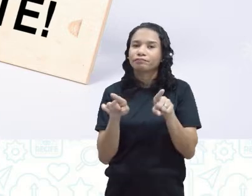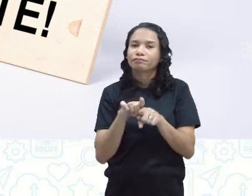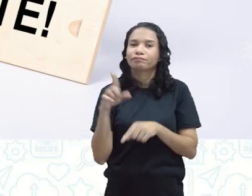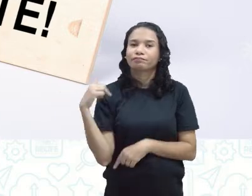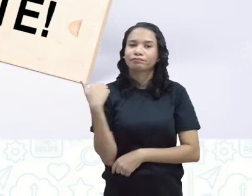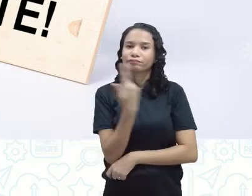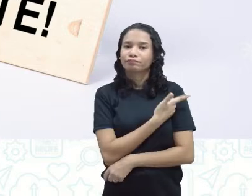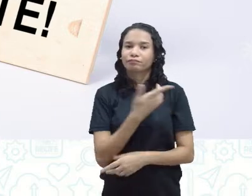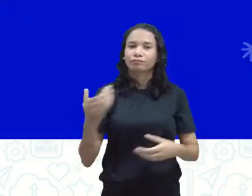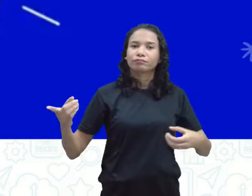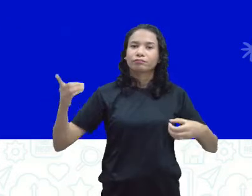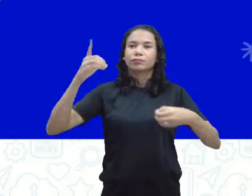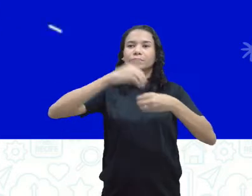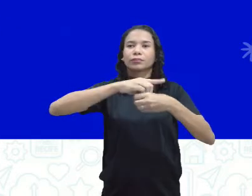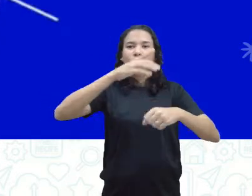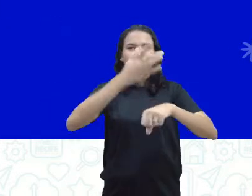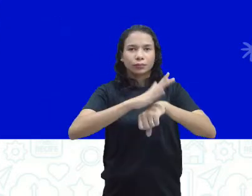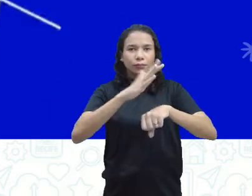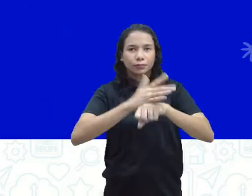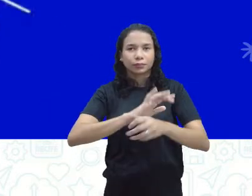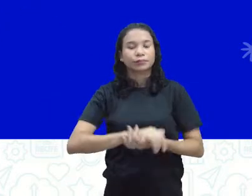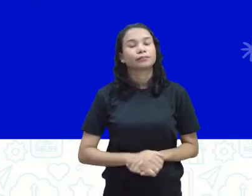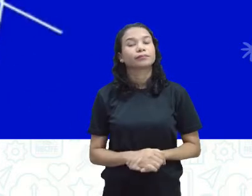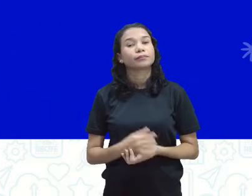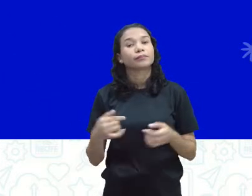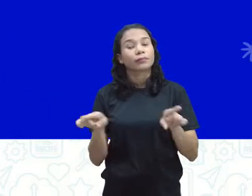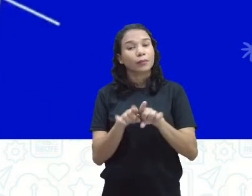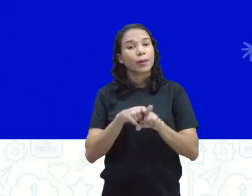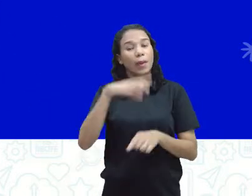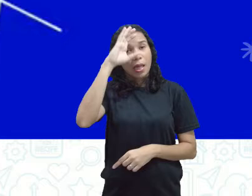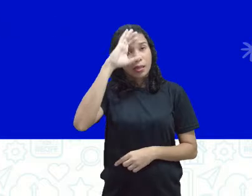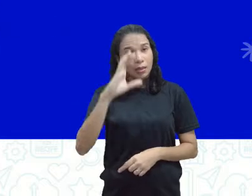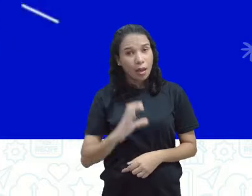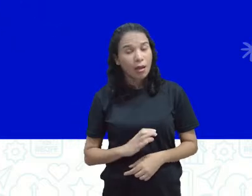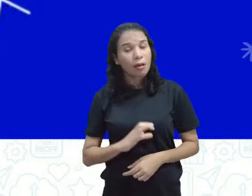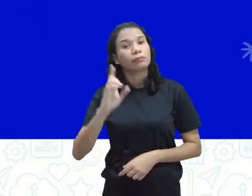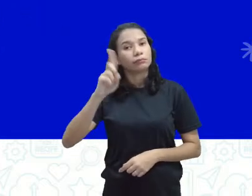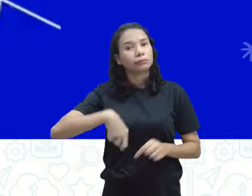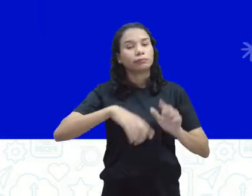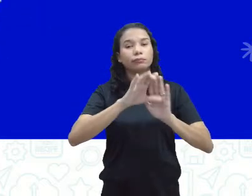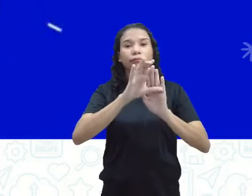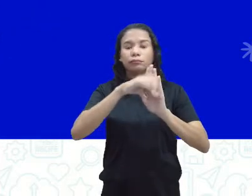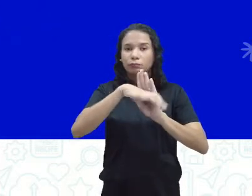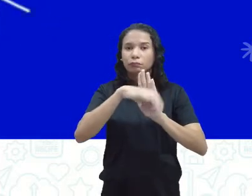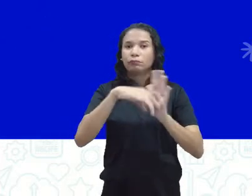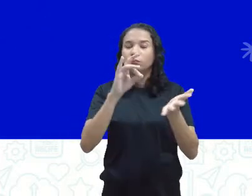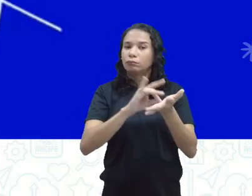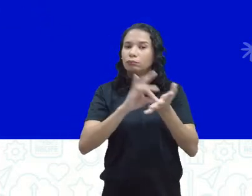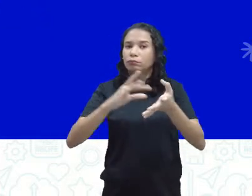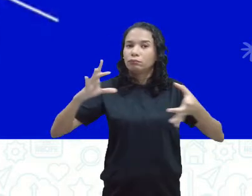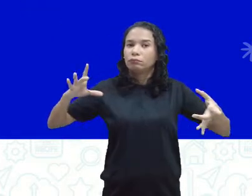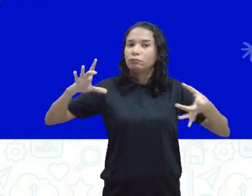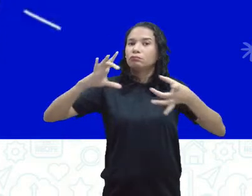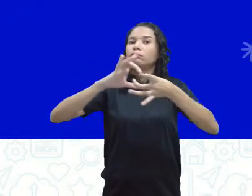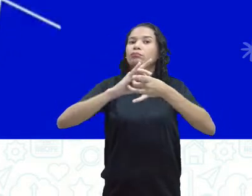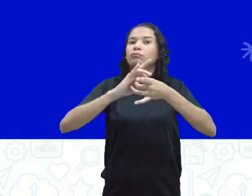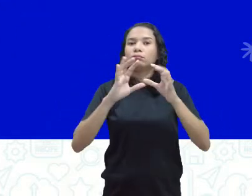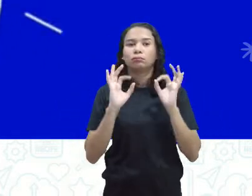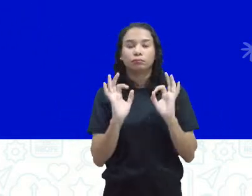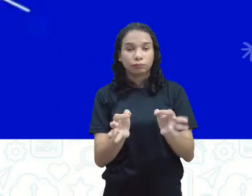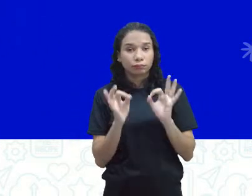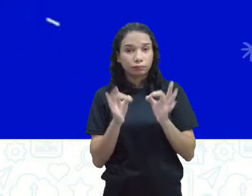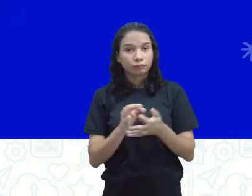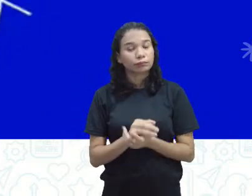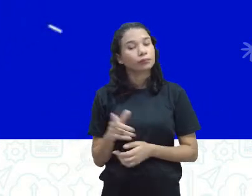a nossa democracia. E cidadania, que são conceitos que estão correlacionados, né? Isso,